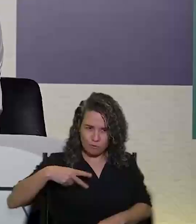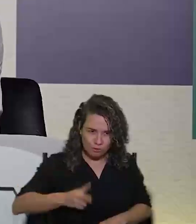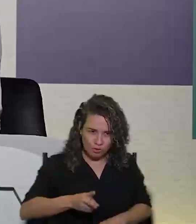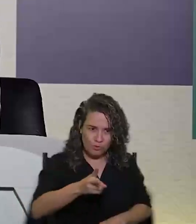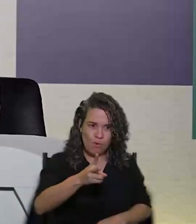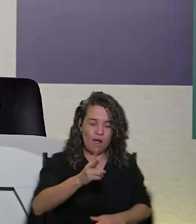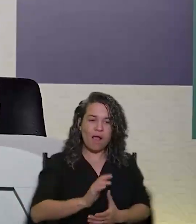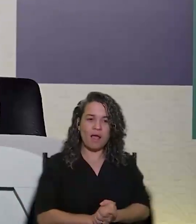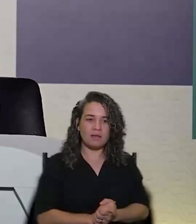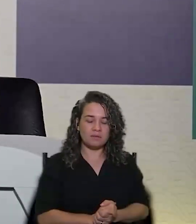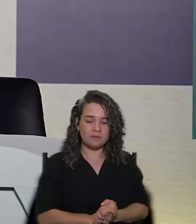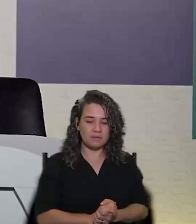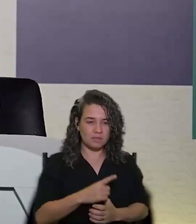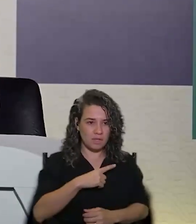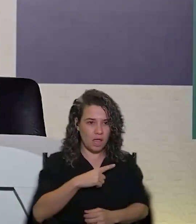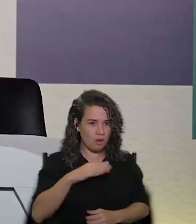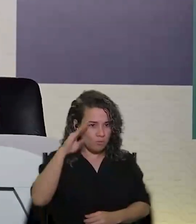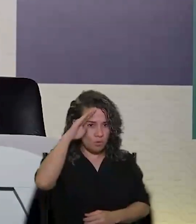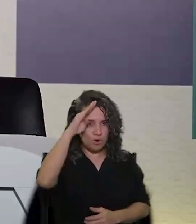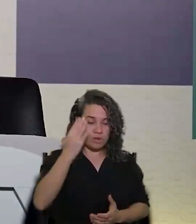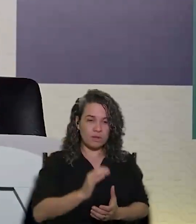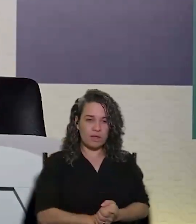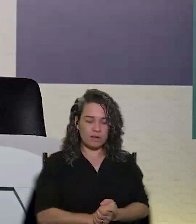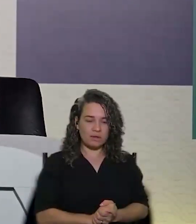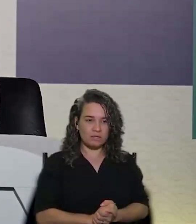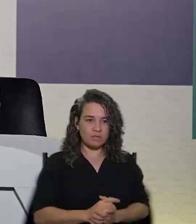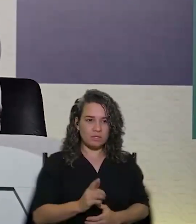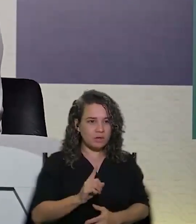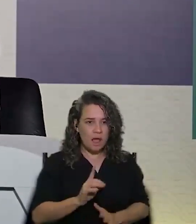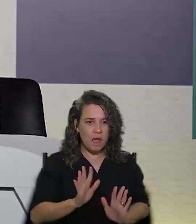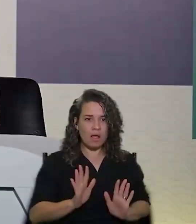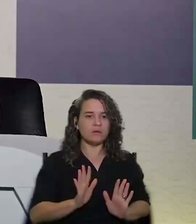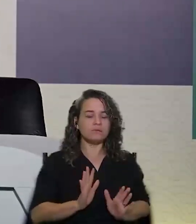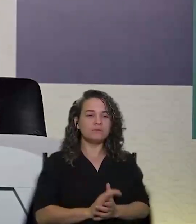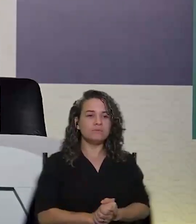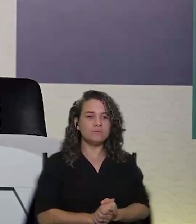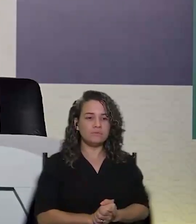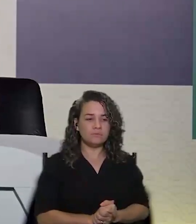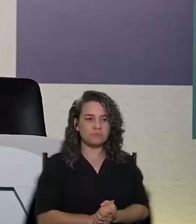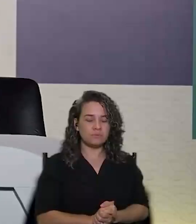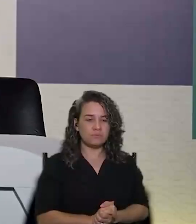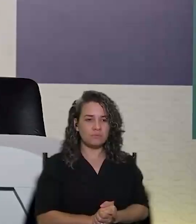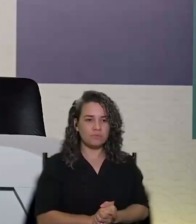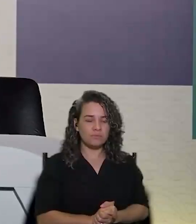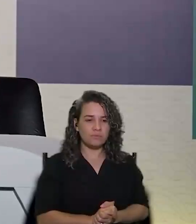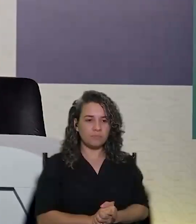espaço que não era nosso. Na hora que a gente chegar no nosso tamanho, a gente vai parar de sentir isso,